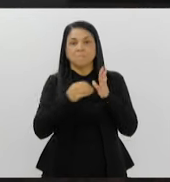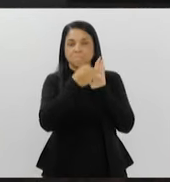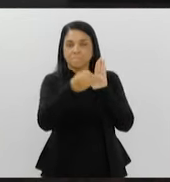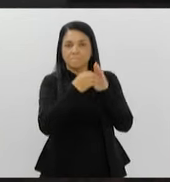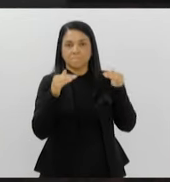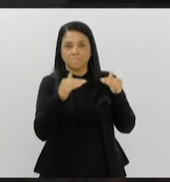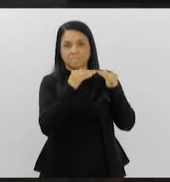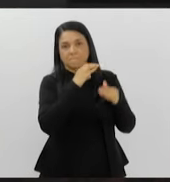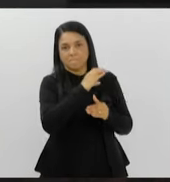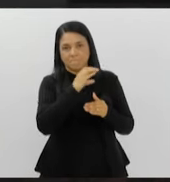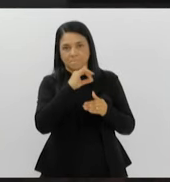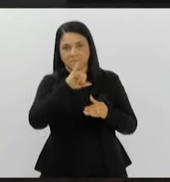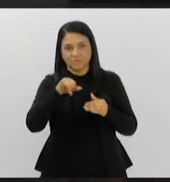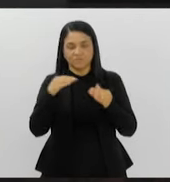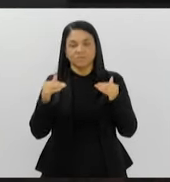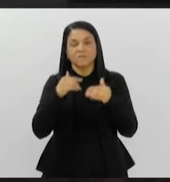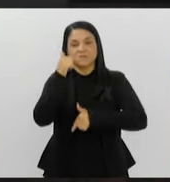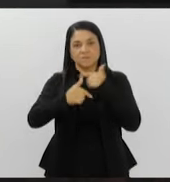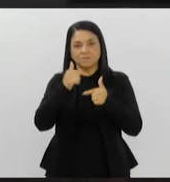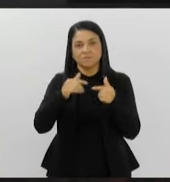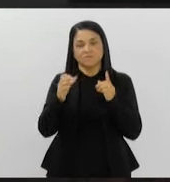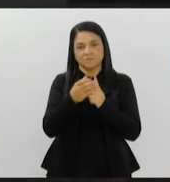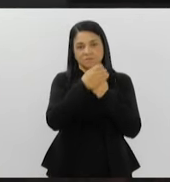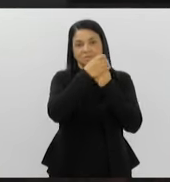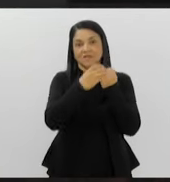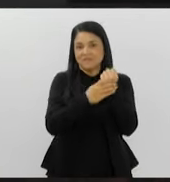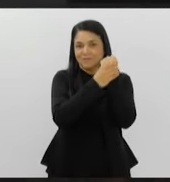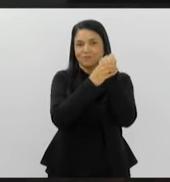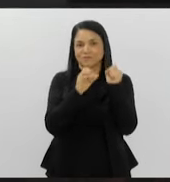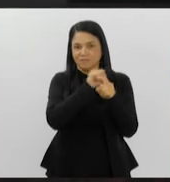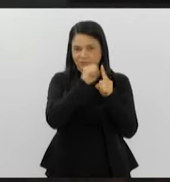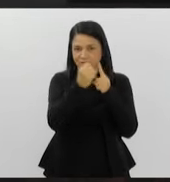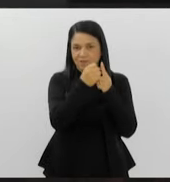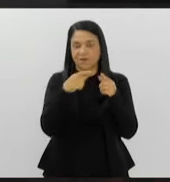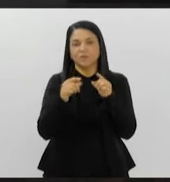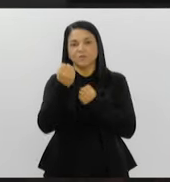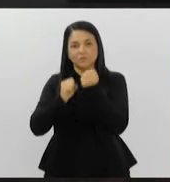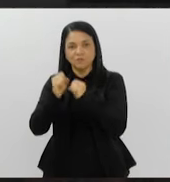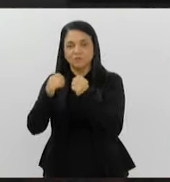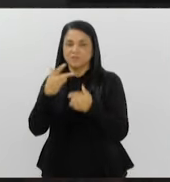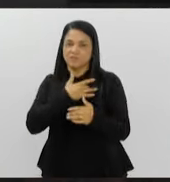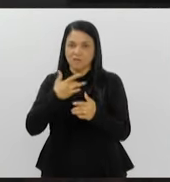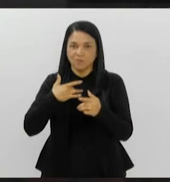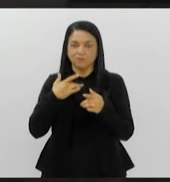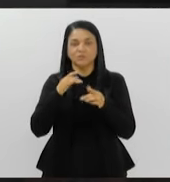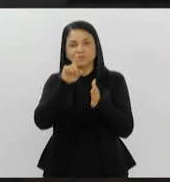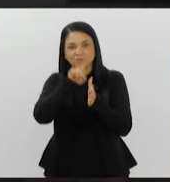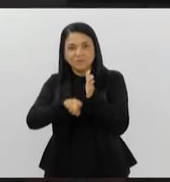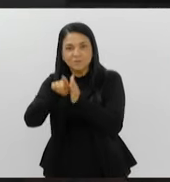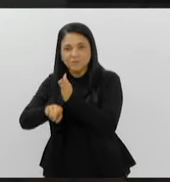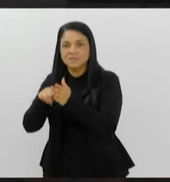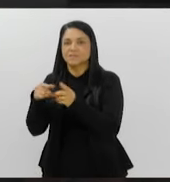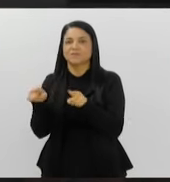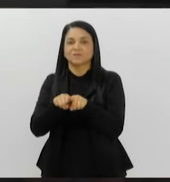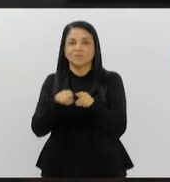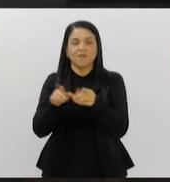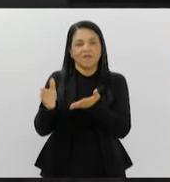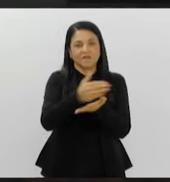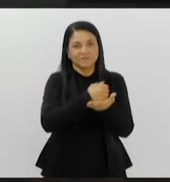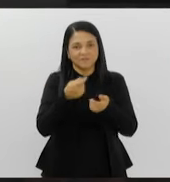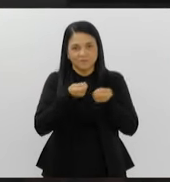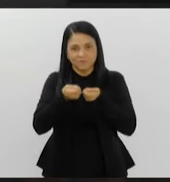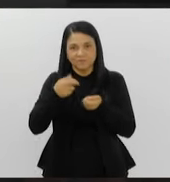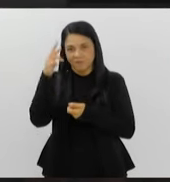Trabalho, Legislação Social e Seguridade Social, Saúde, Economia, Indústria e Comércio, Tributação, controle da arrecadação estadual,